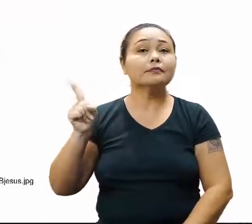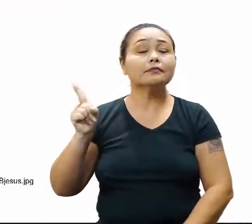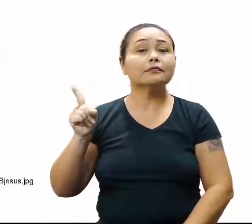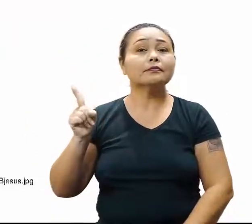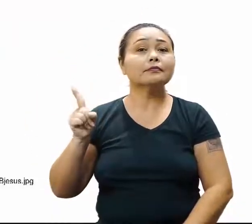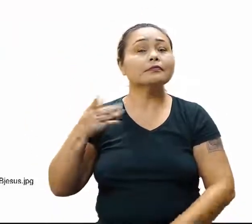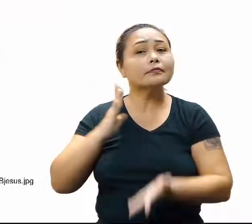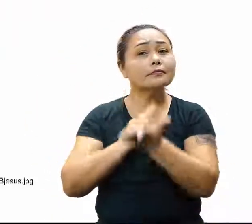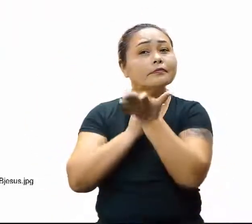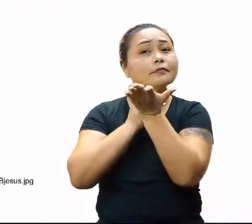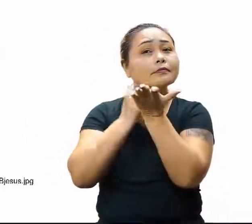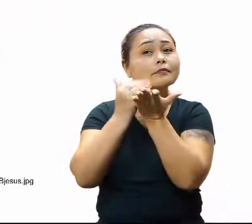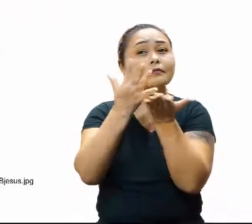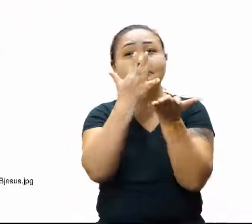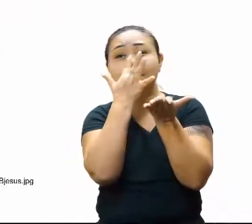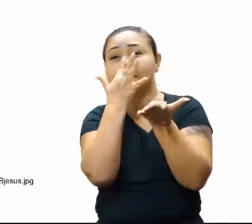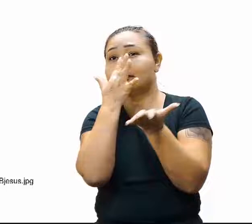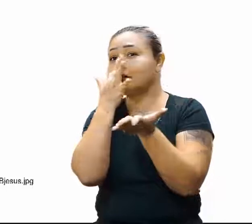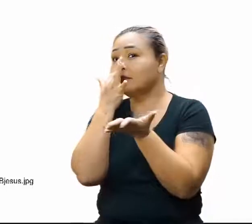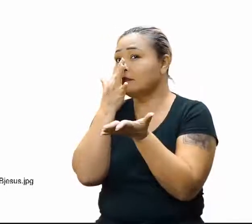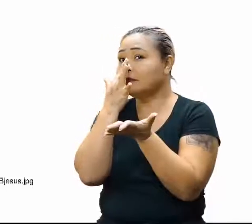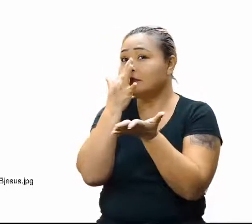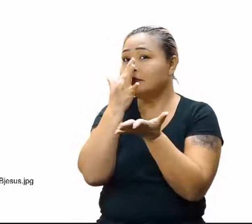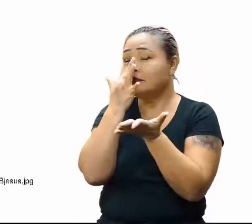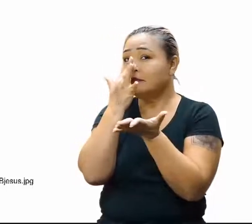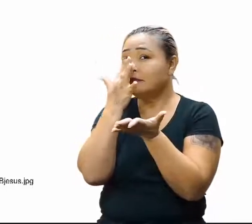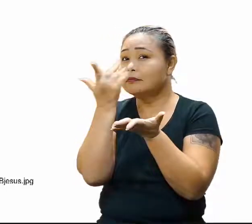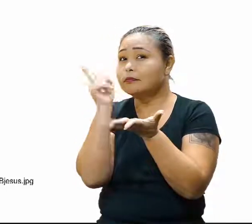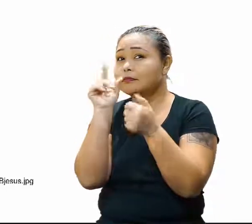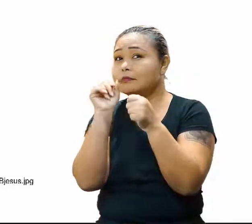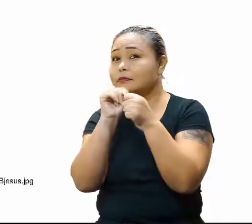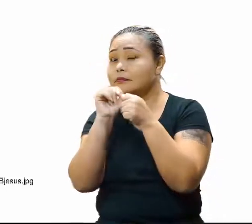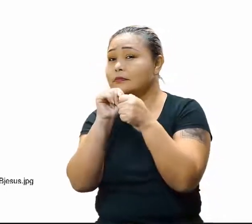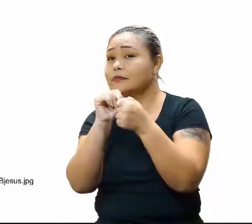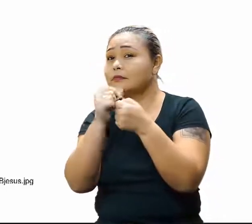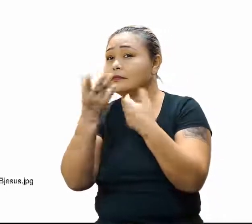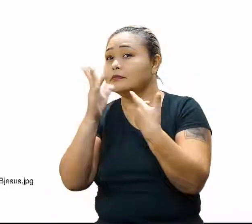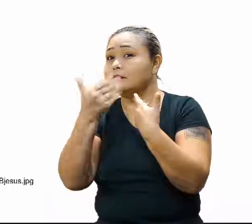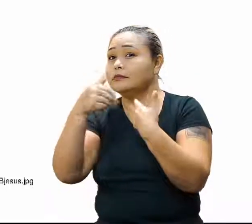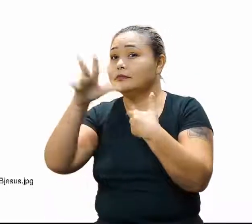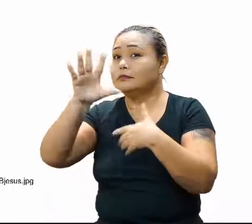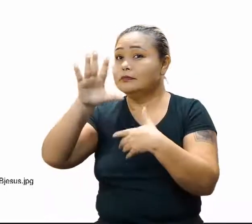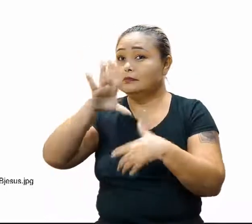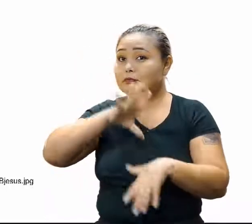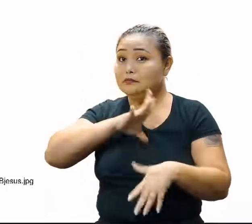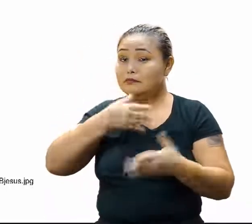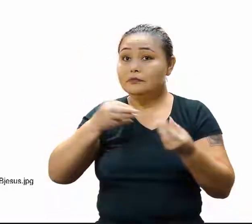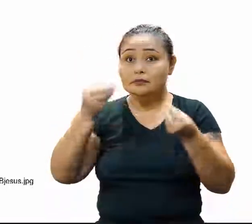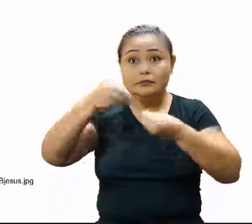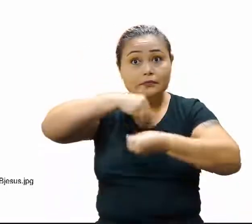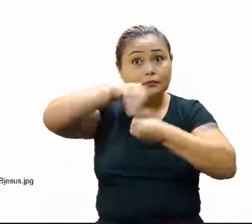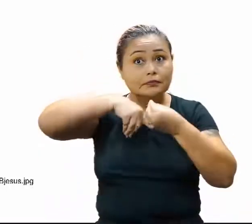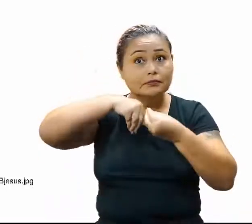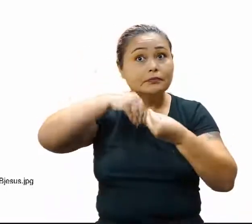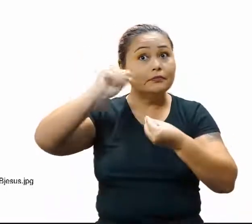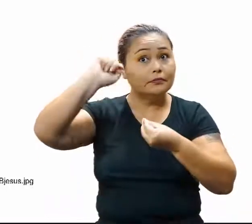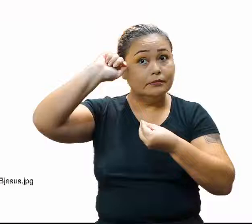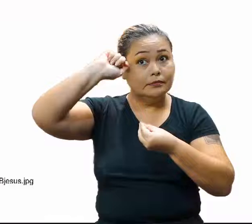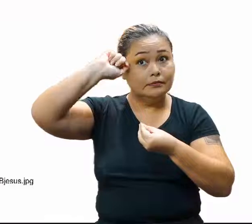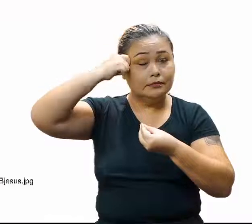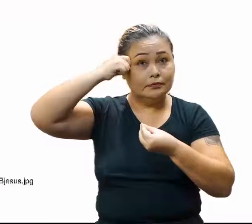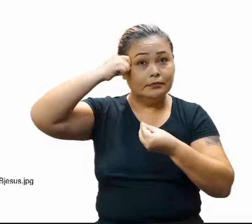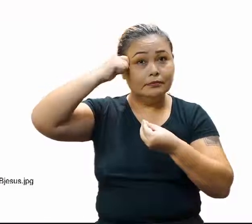começa a observar essa união de portugueses e os negros, que,